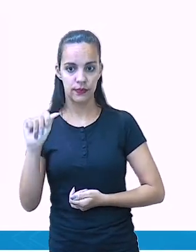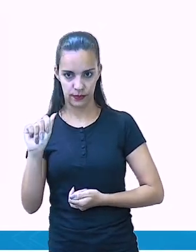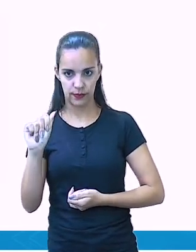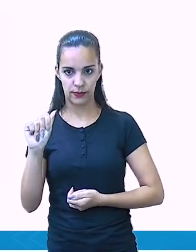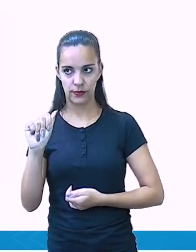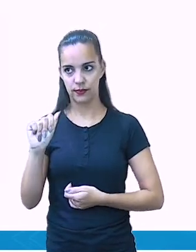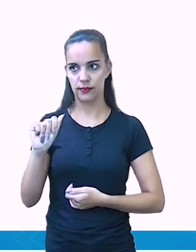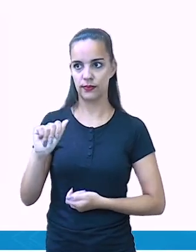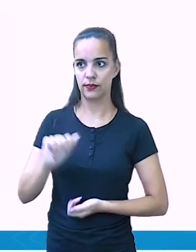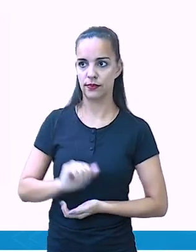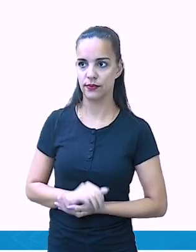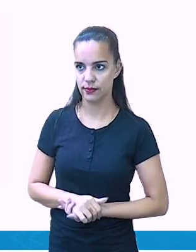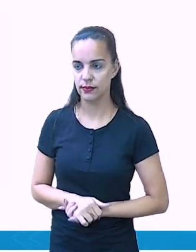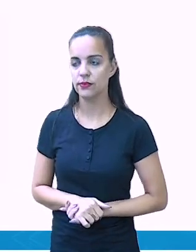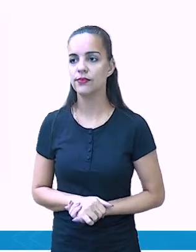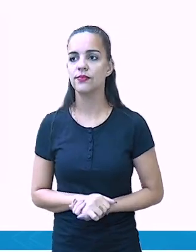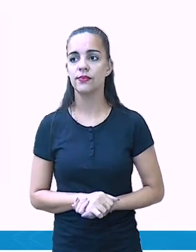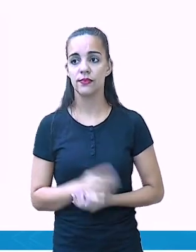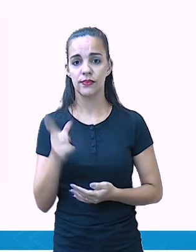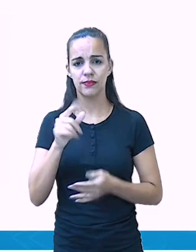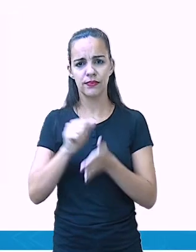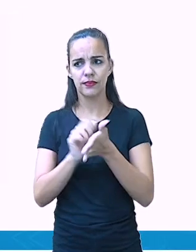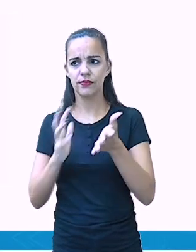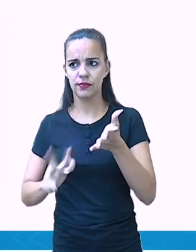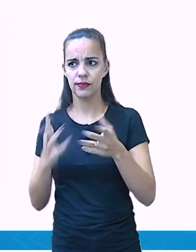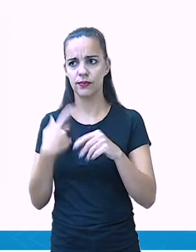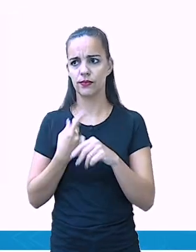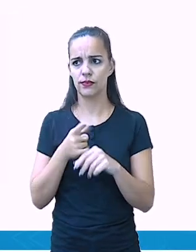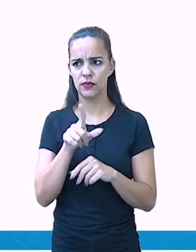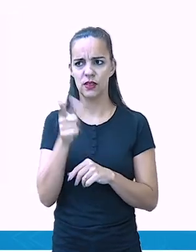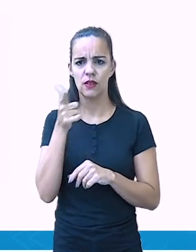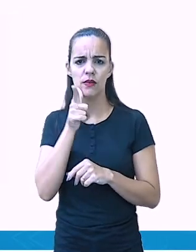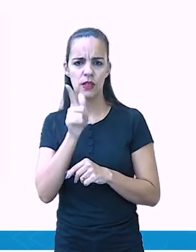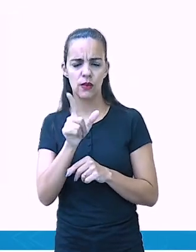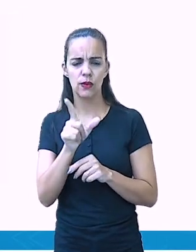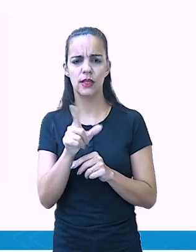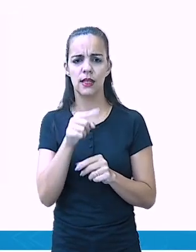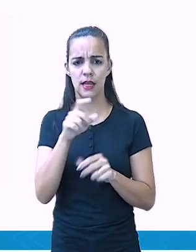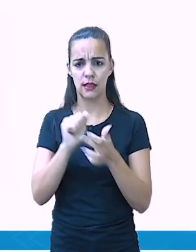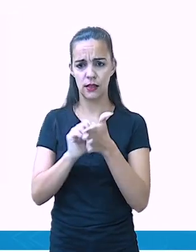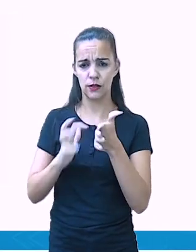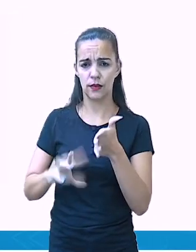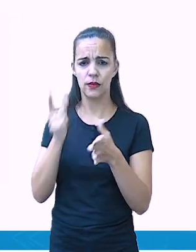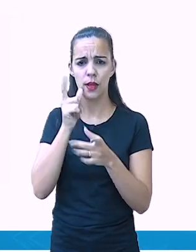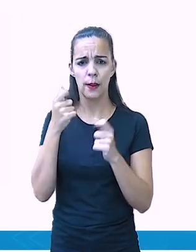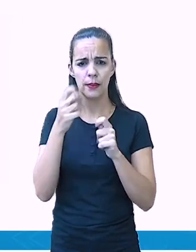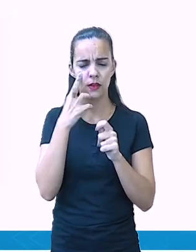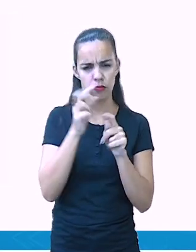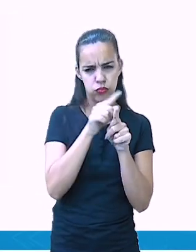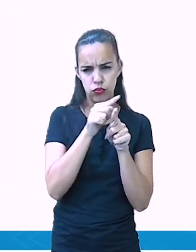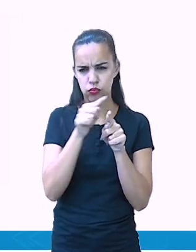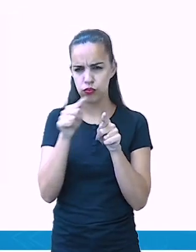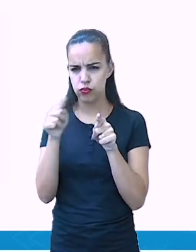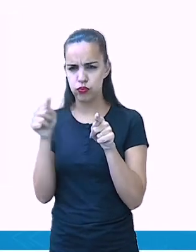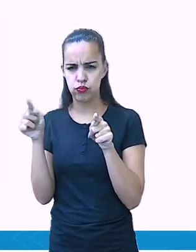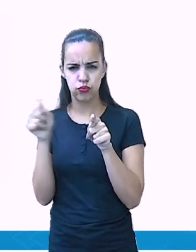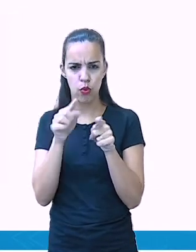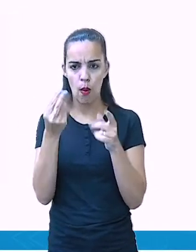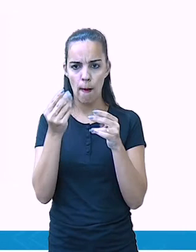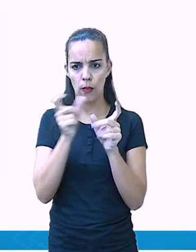Outra modalidade de atividade, você vai ter lá um monte de sílabas e você precisa descobrir